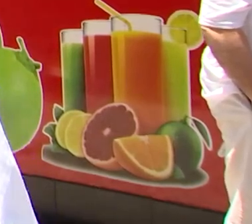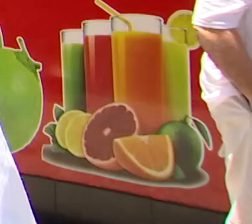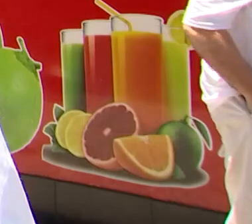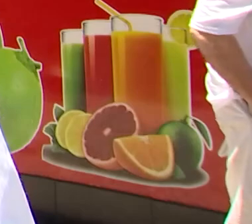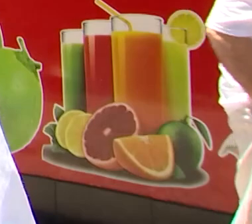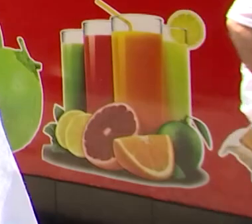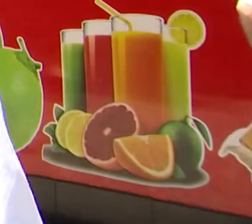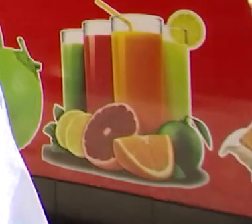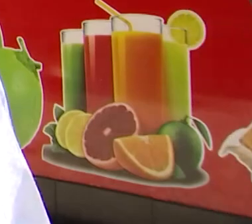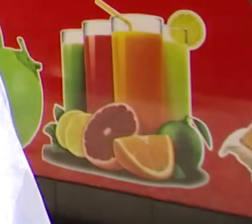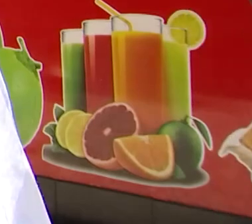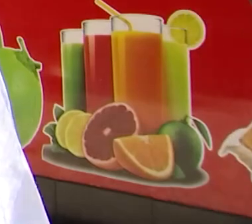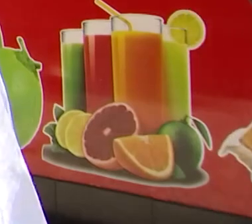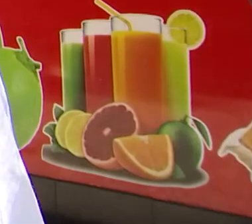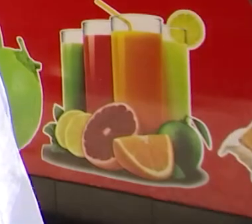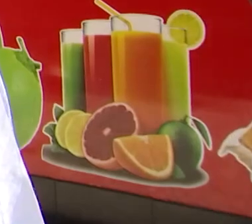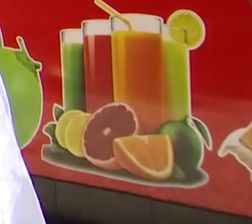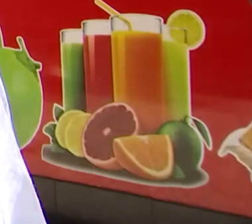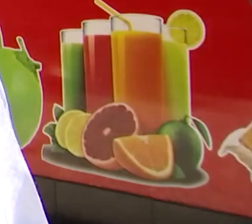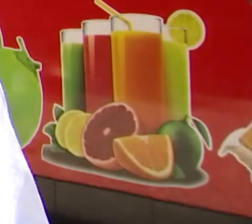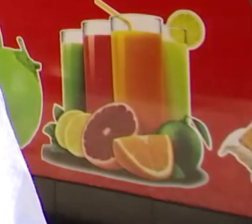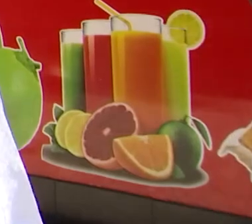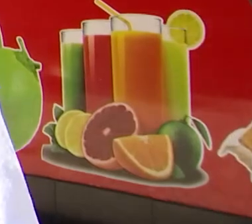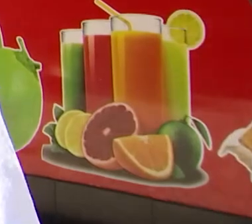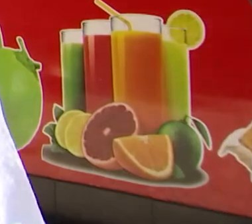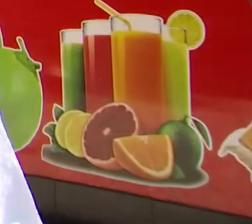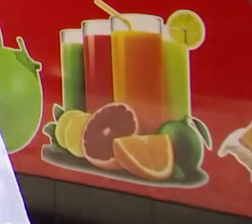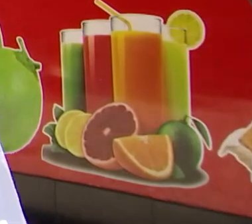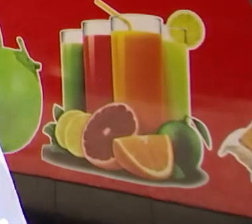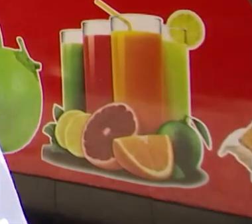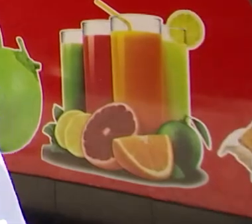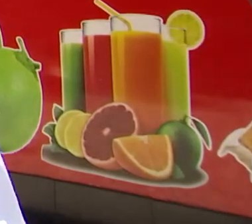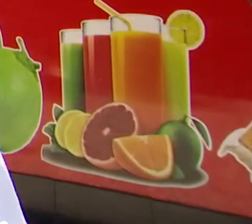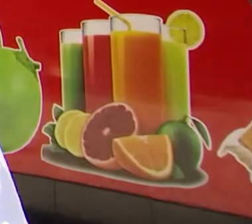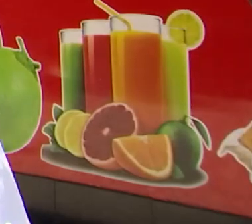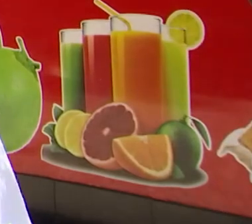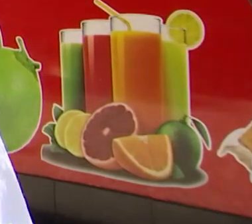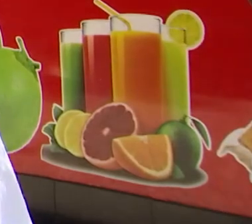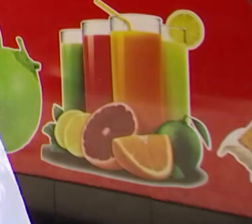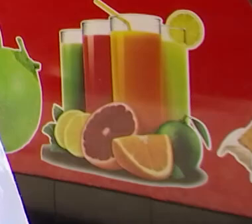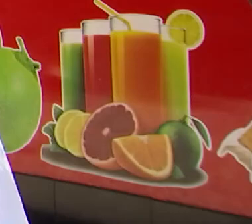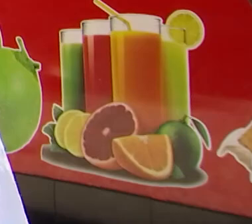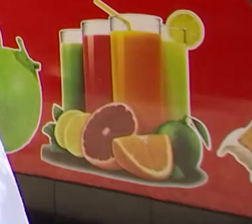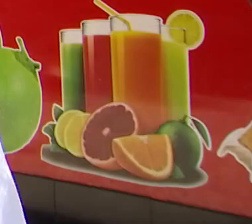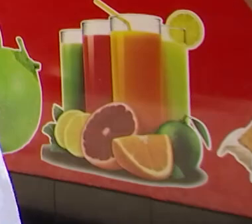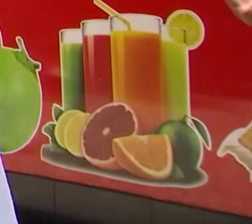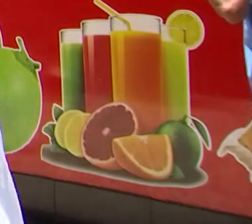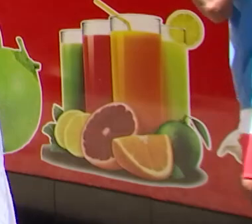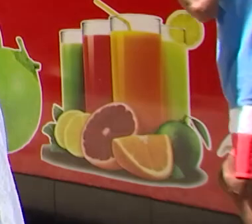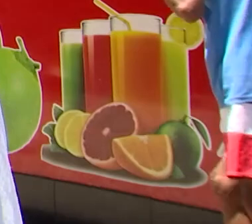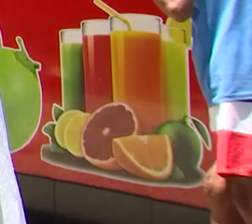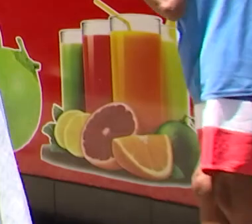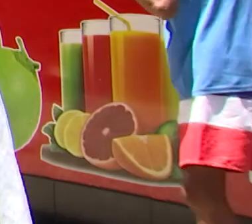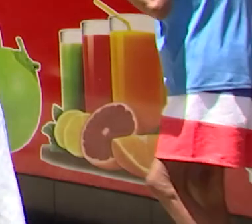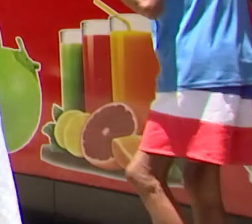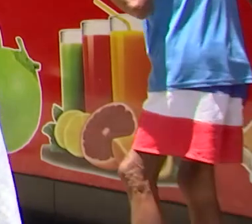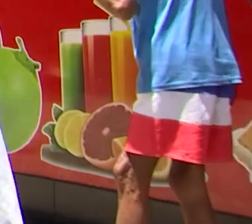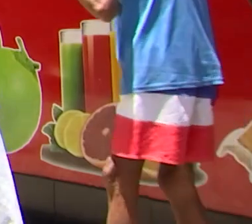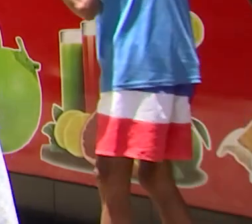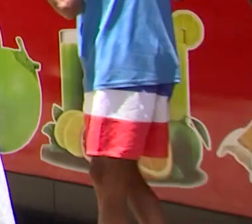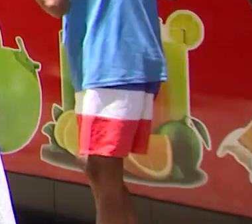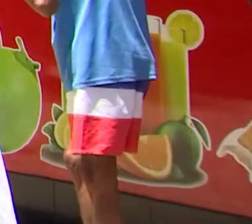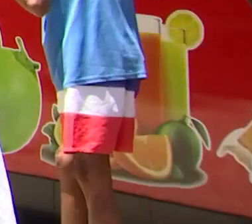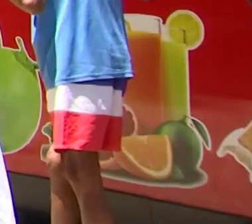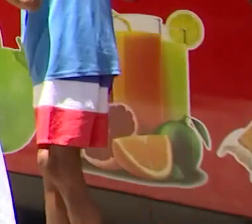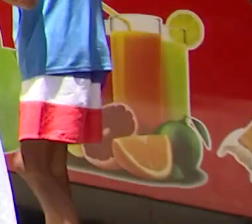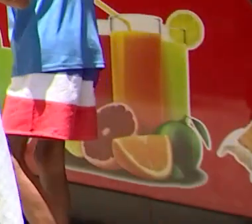mil anos atrás eles evoluíram, de 2 mil anos eles continuaram, duraram muito tempo, até mais que a nossa modernidade, né? E eu fico buscando essas referências do passado para o futuro